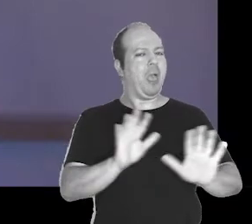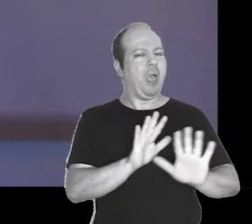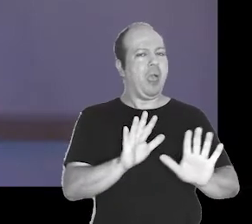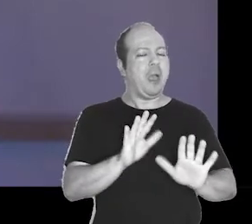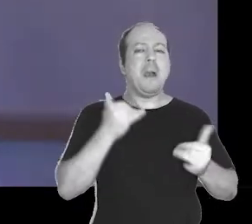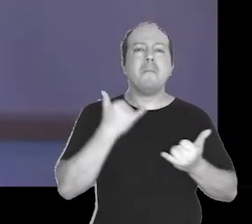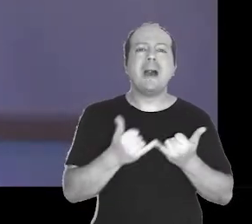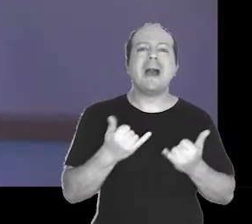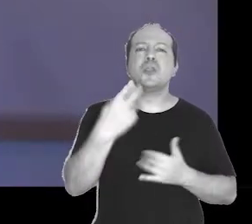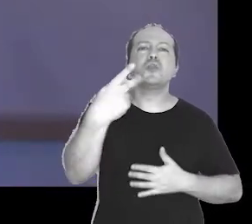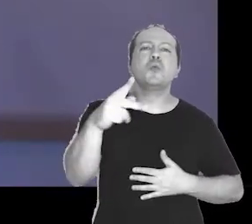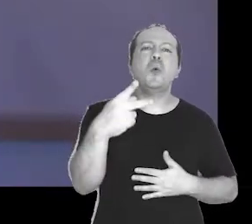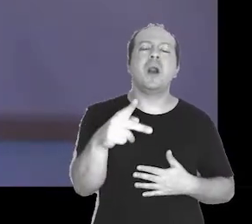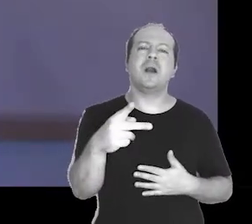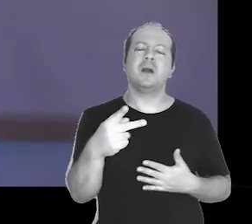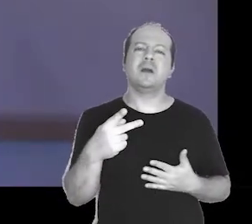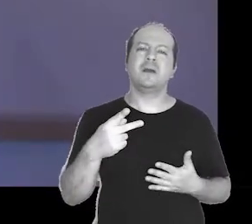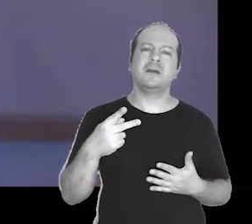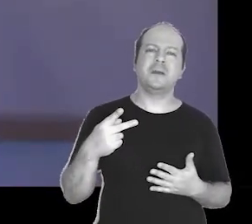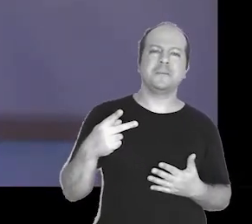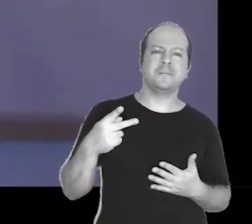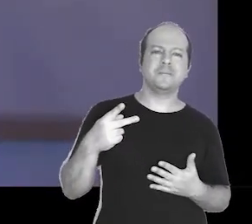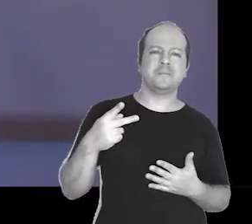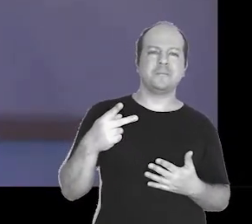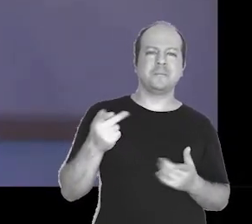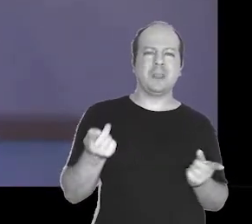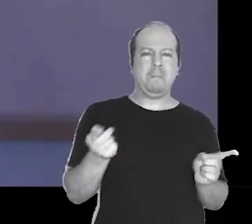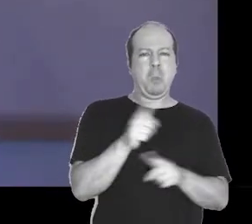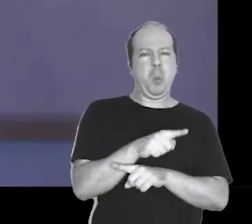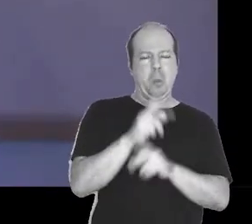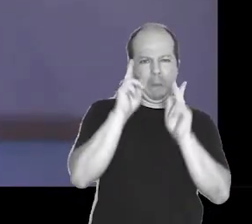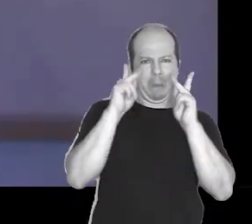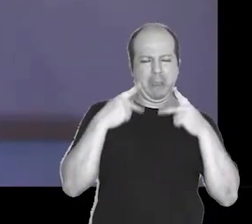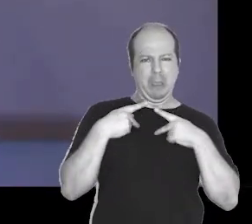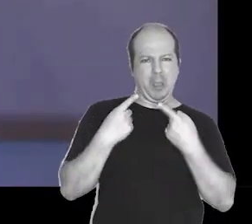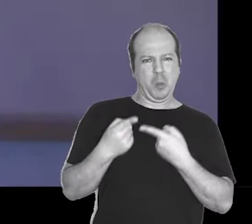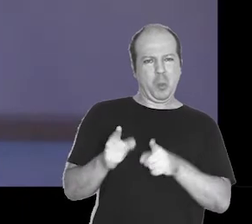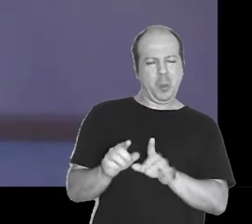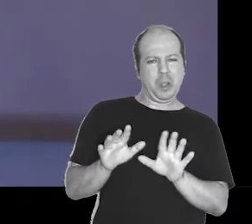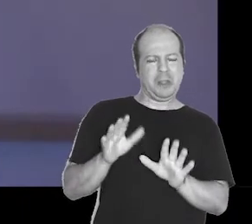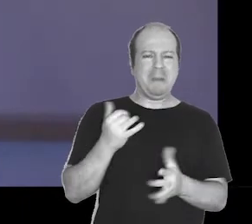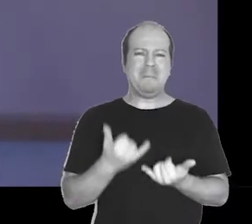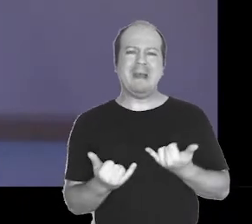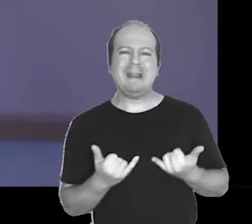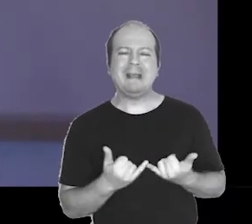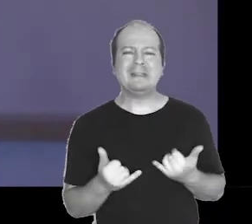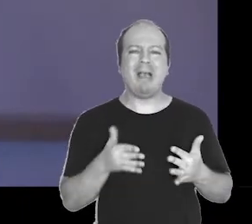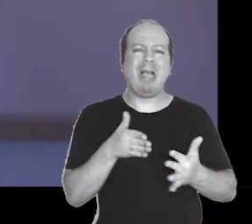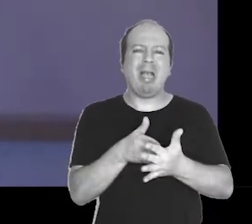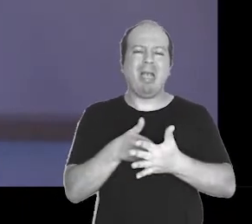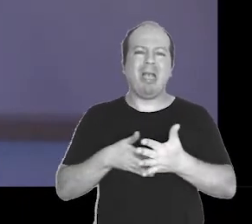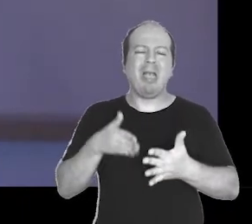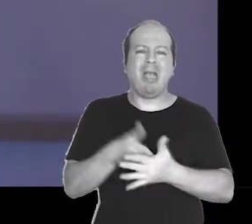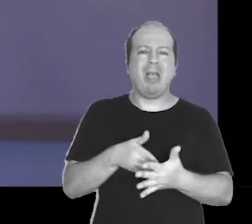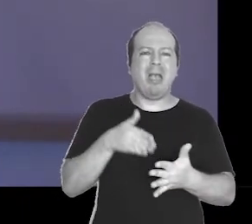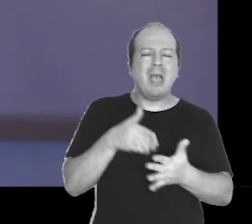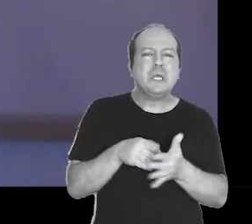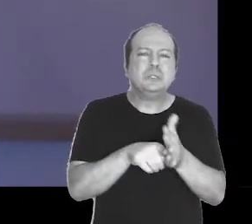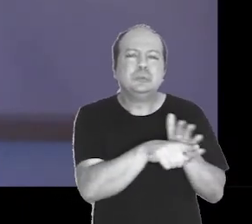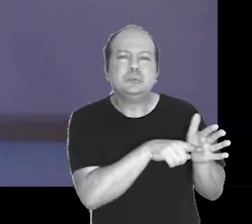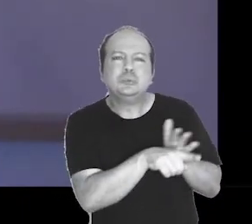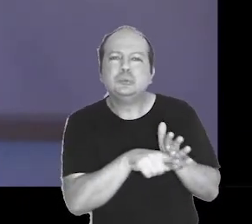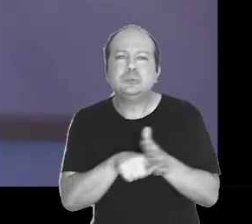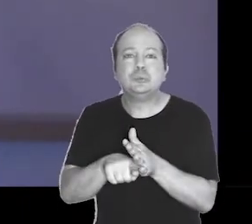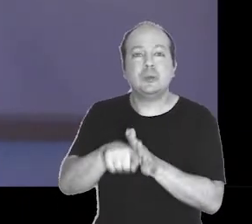Parece que essa sua aversão sexual impedia, de fato, o apurado investigador que